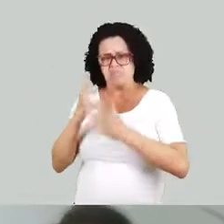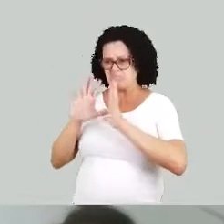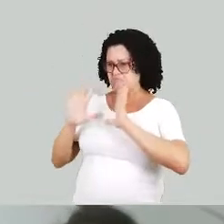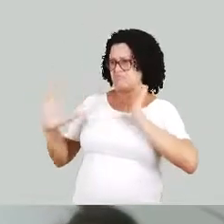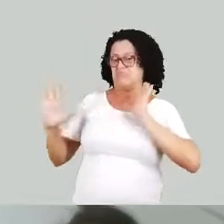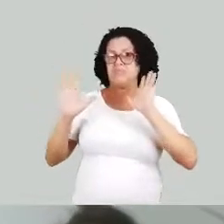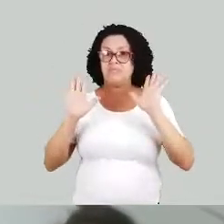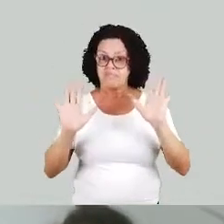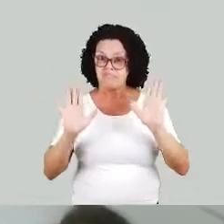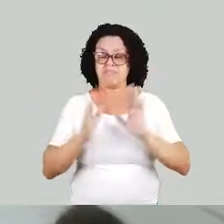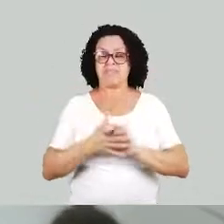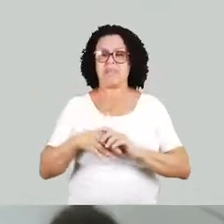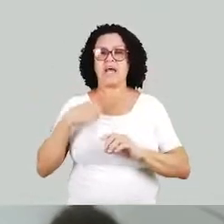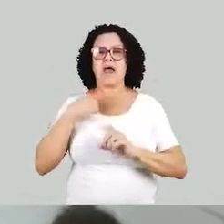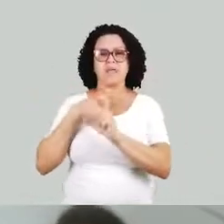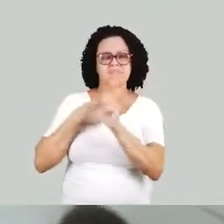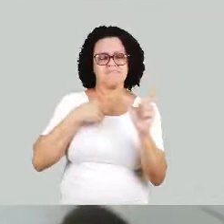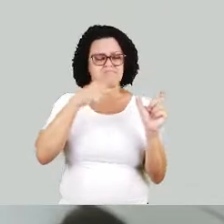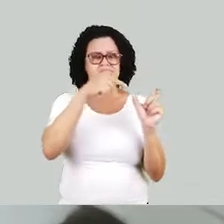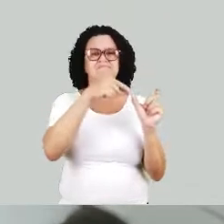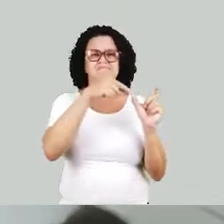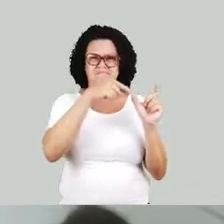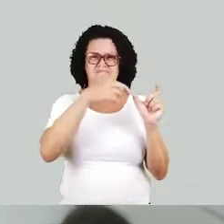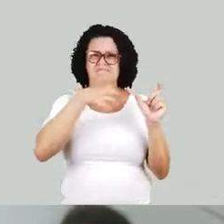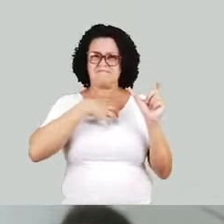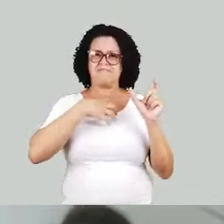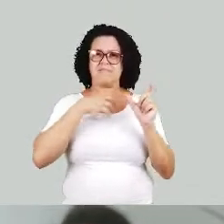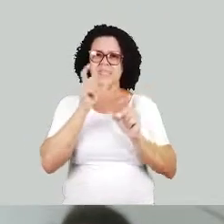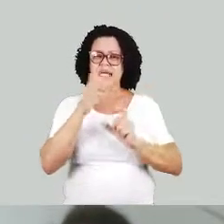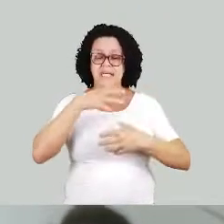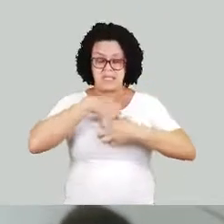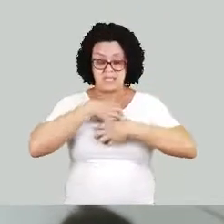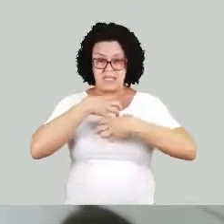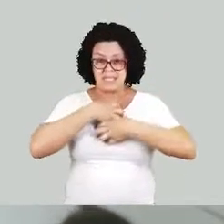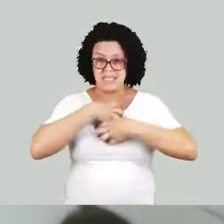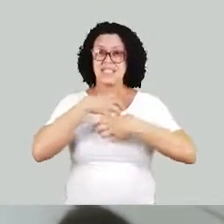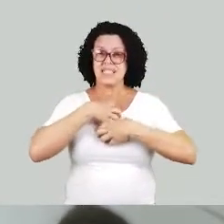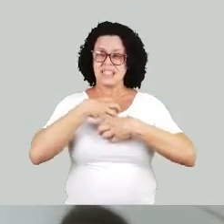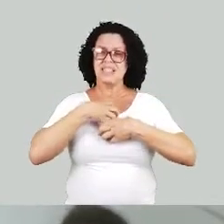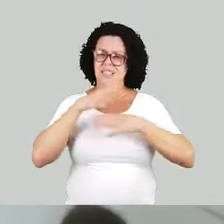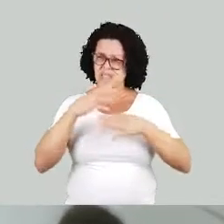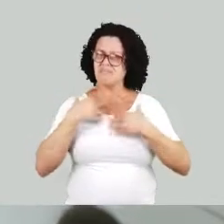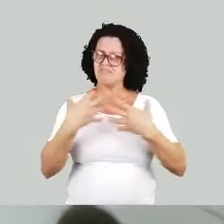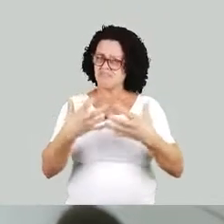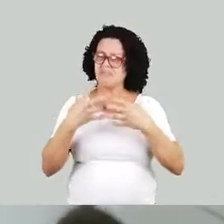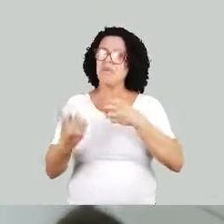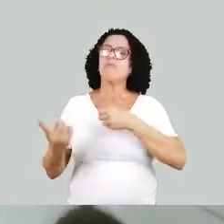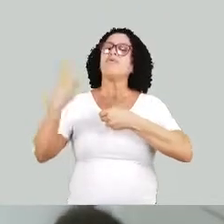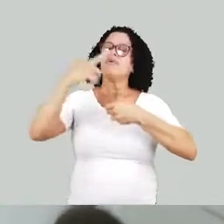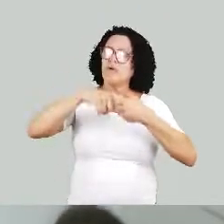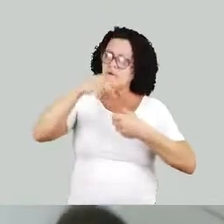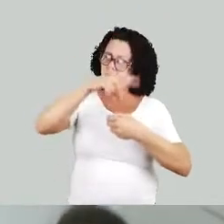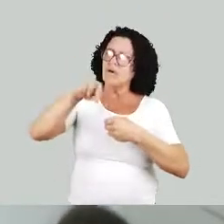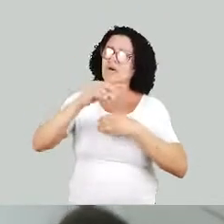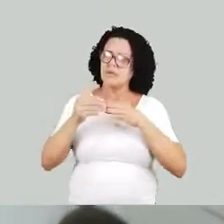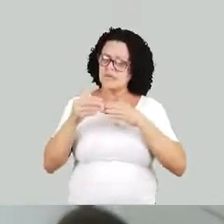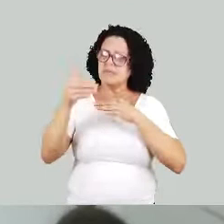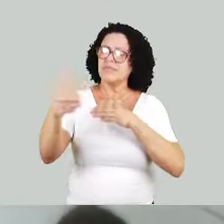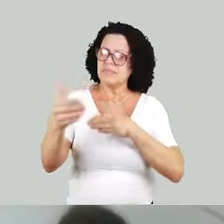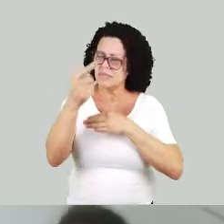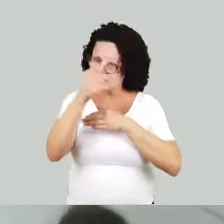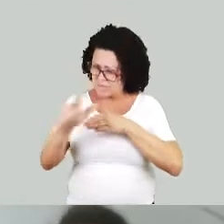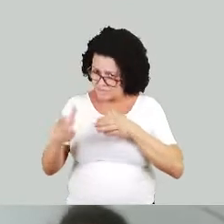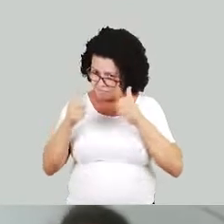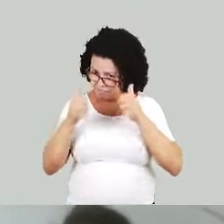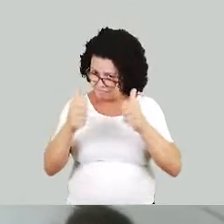restituição. Eu destaquei essa palavra ressentimento proposital, a gente vai voltar a conversar disso mais para